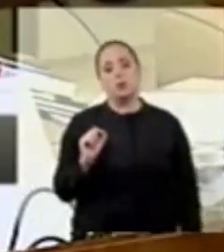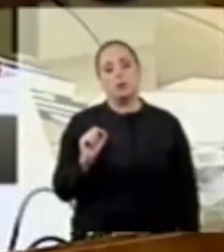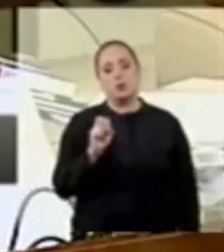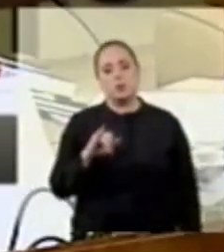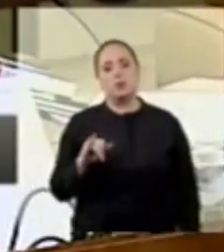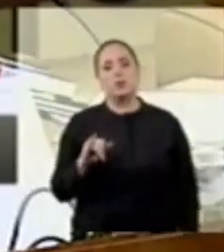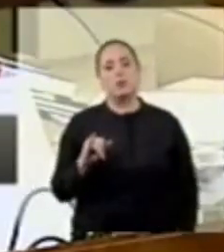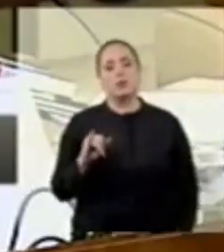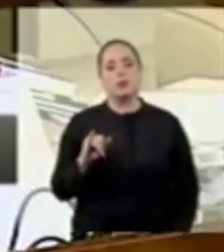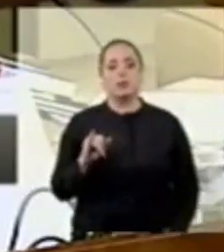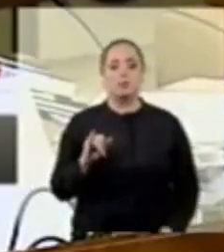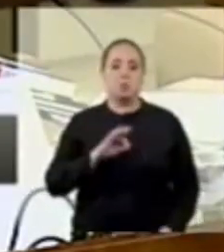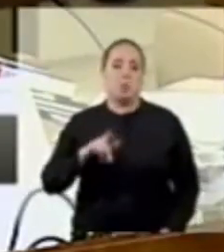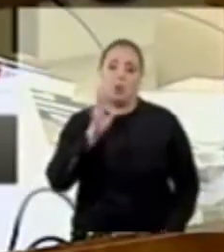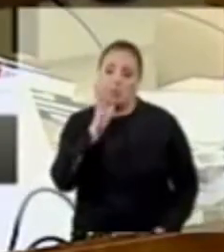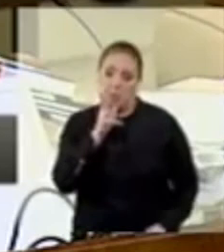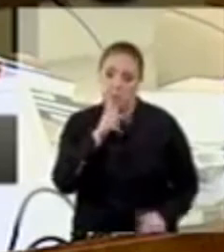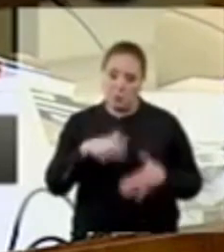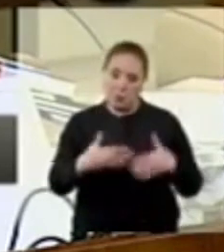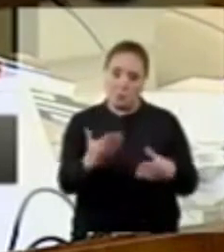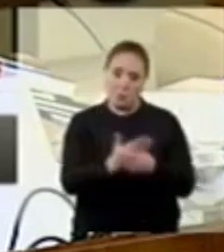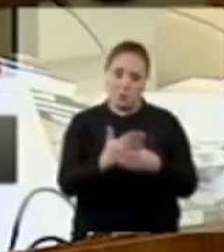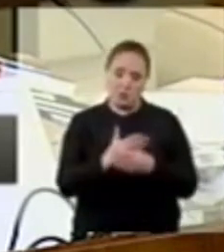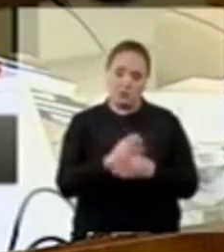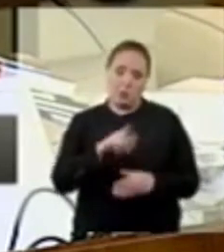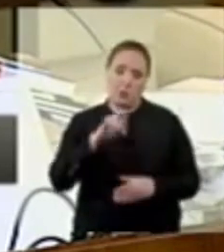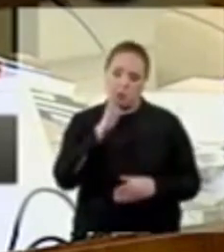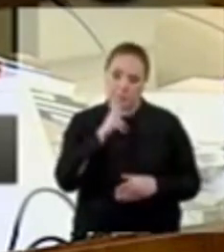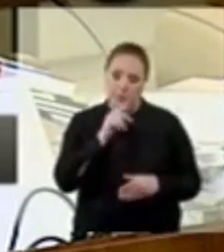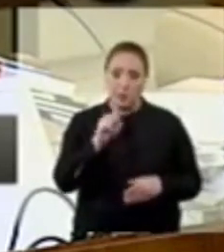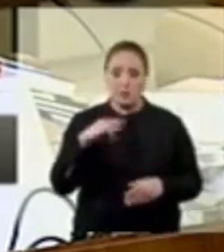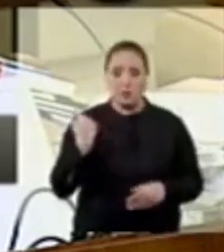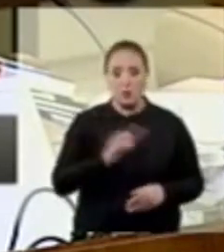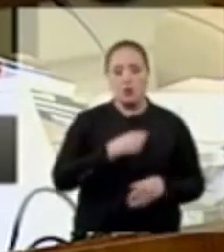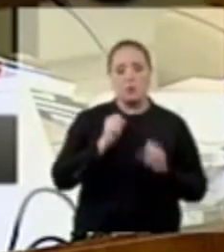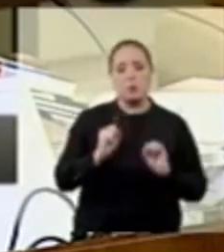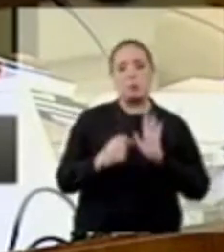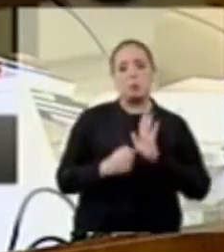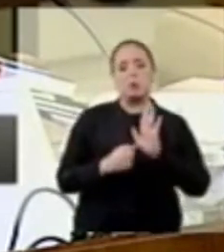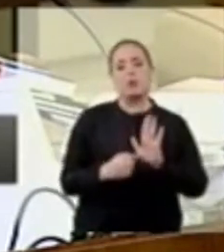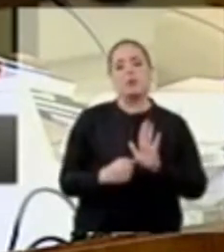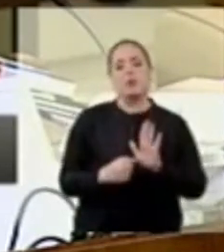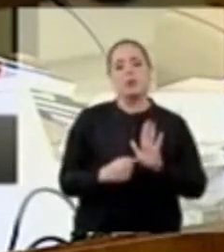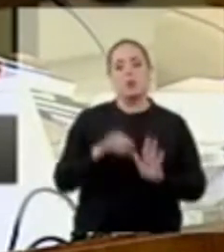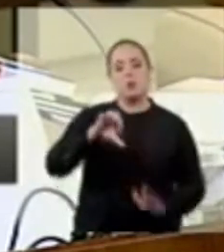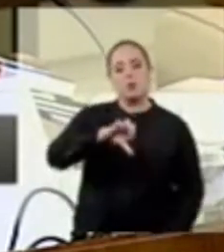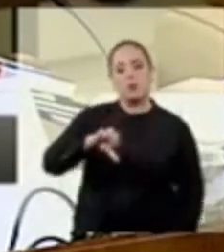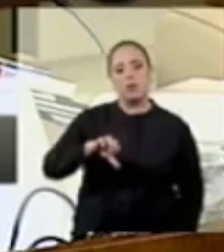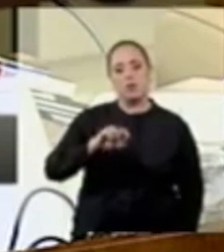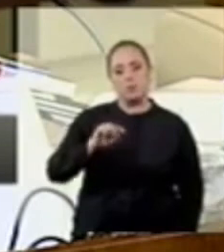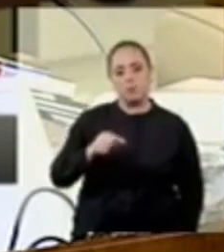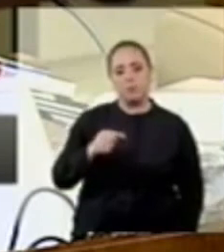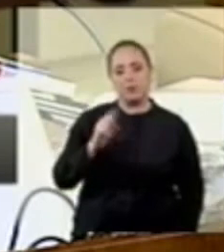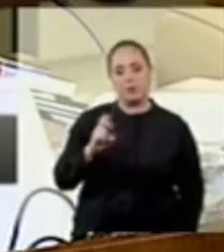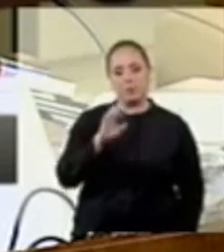não é procrastinatório e evidentemente não é este nós podemos demonstrar empiricamente que 99 e